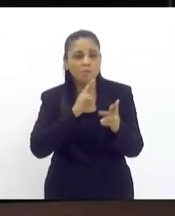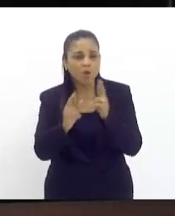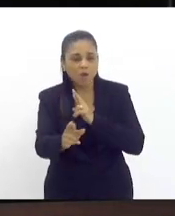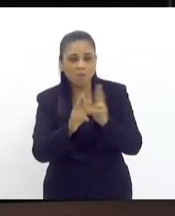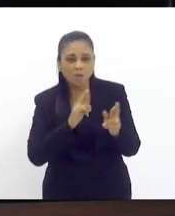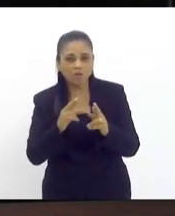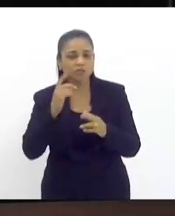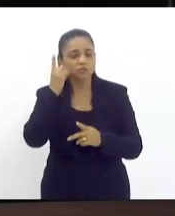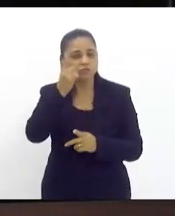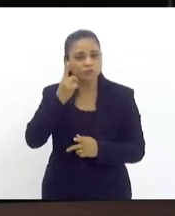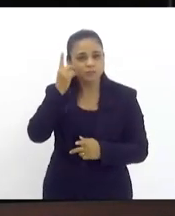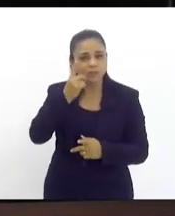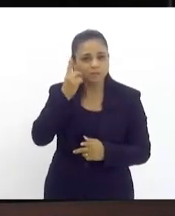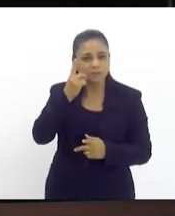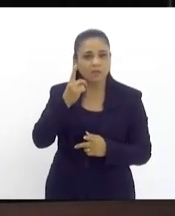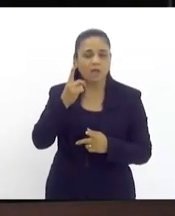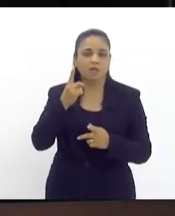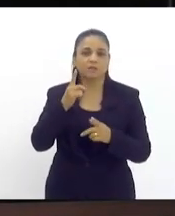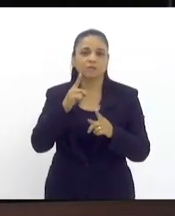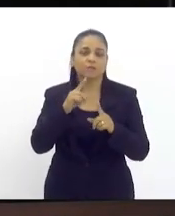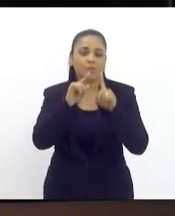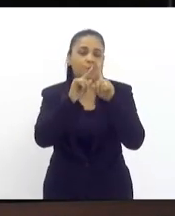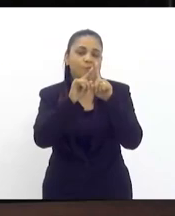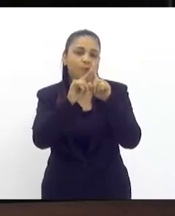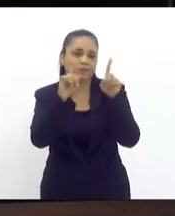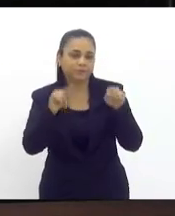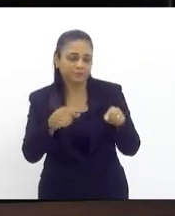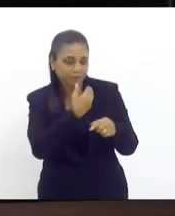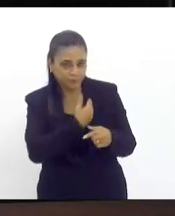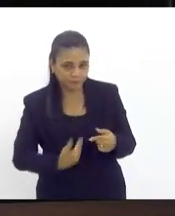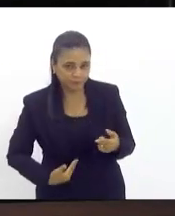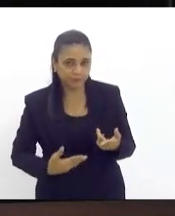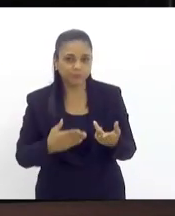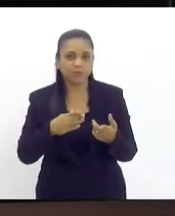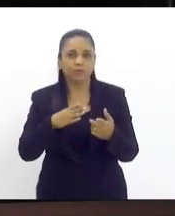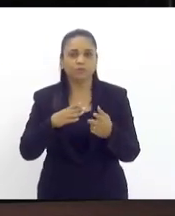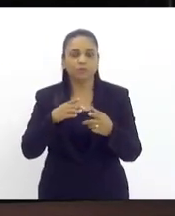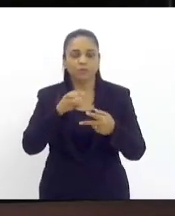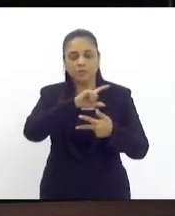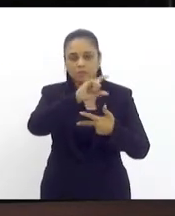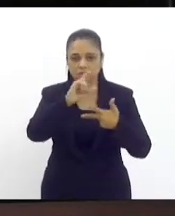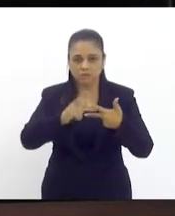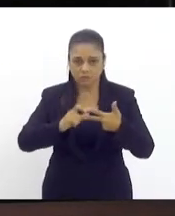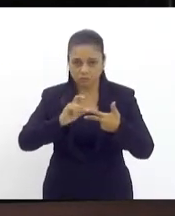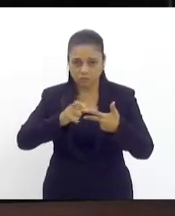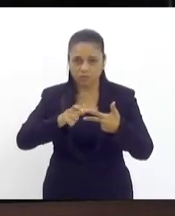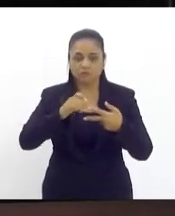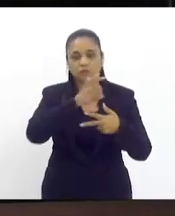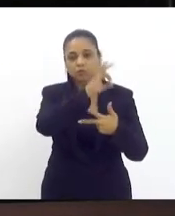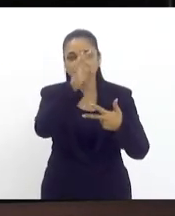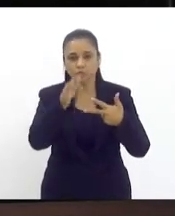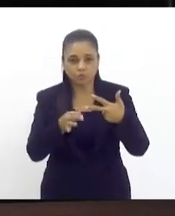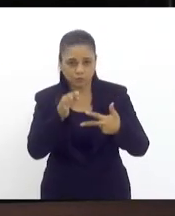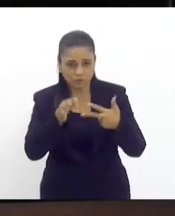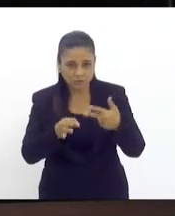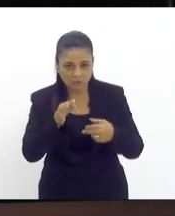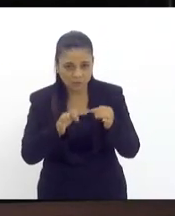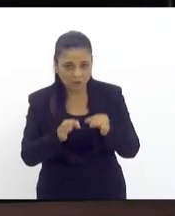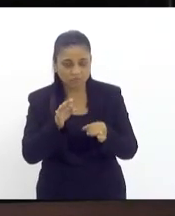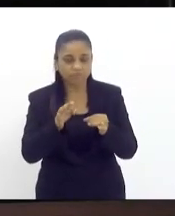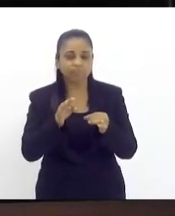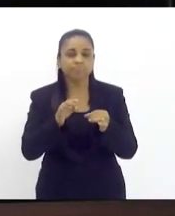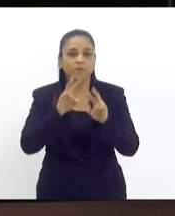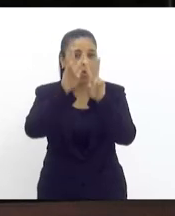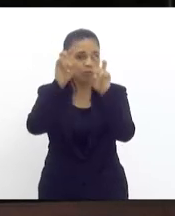seja os agentes públicos de maneira geral seja do executivo até mesmo do Judiciário em relação ao tema do